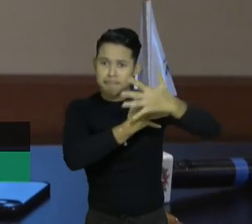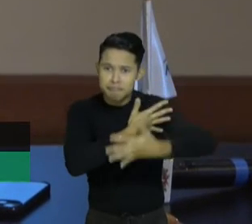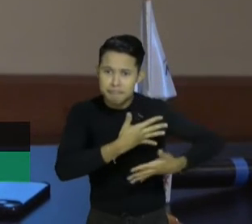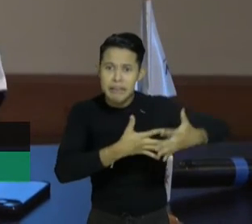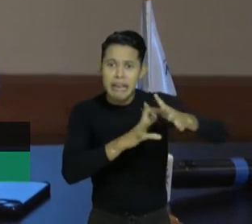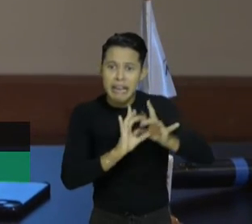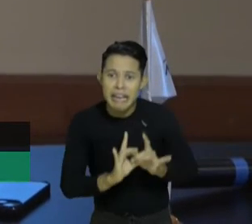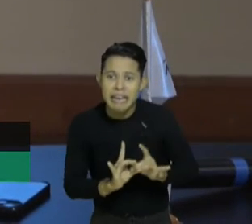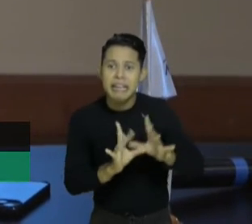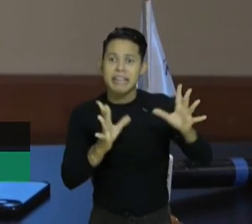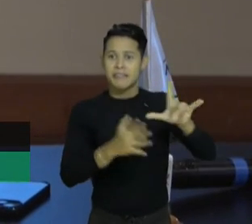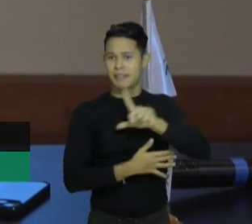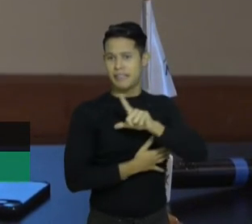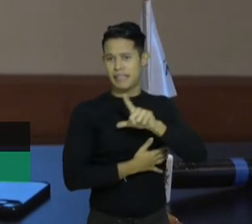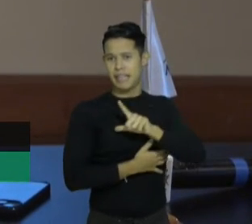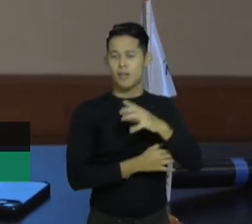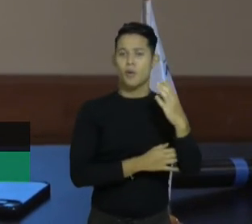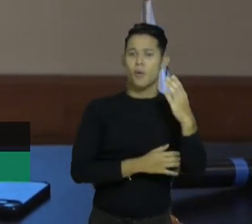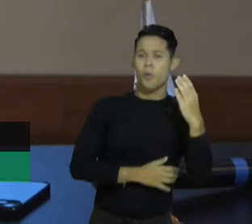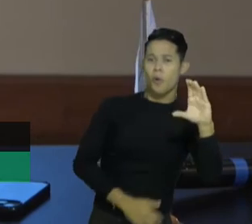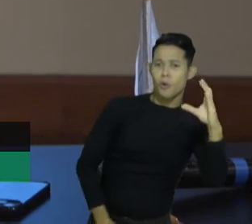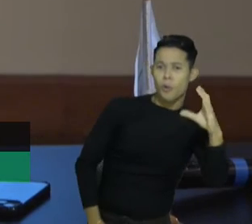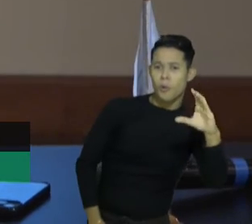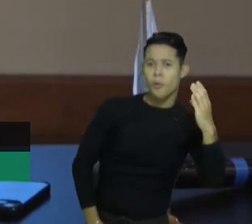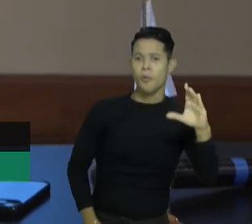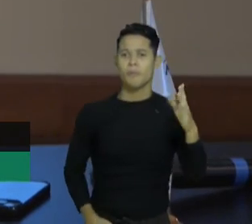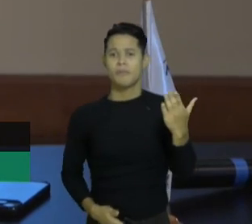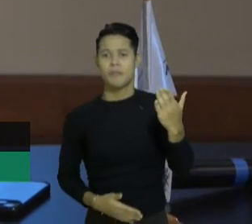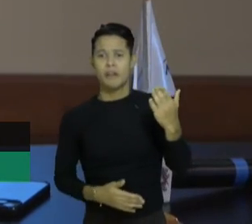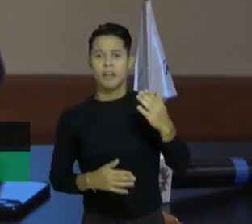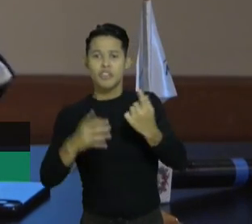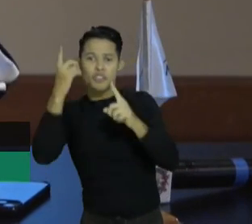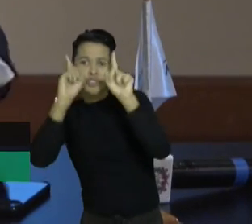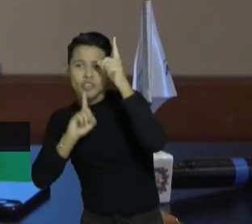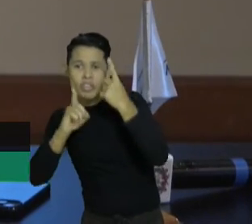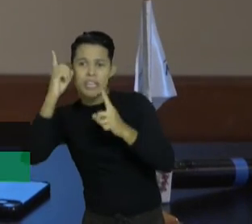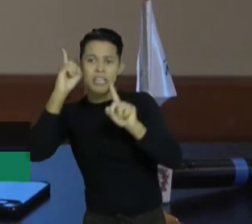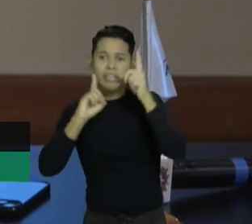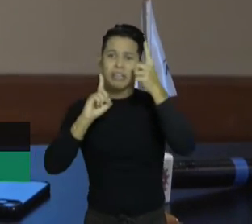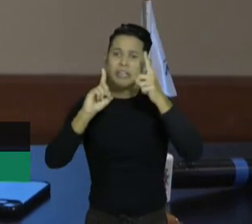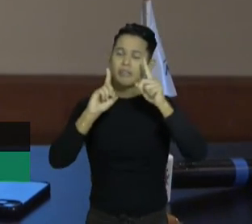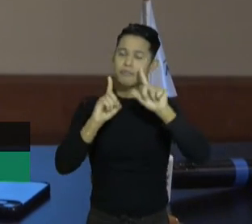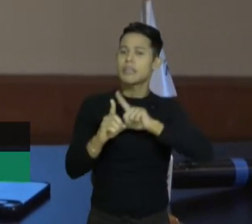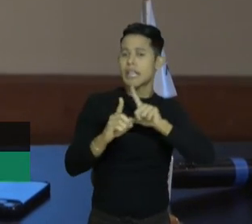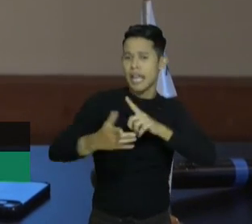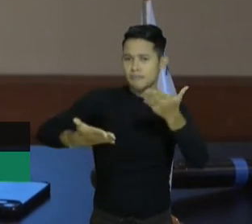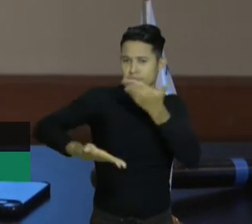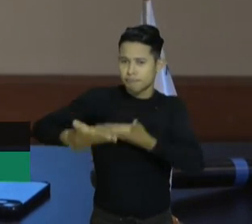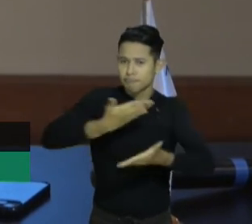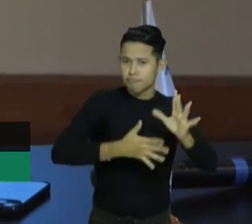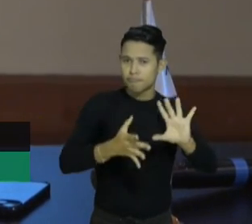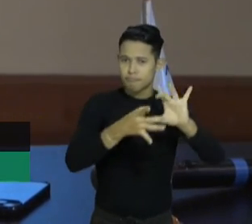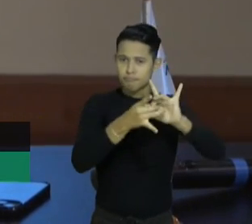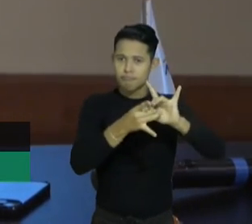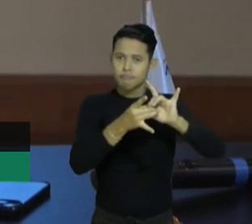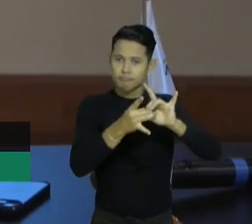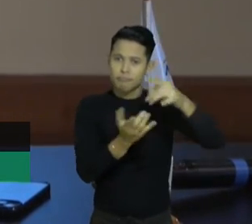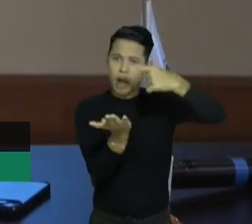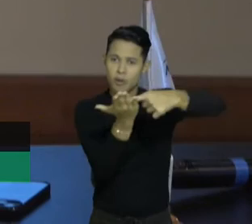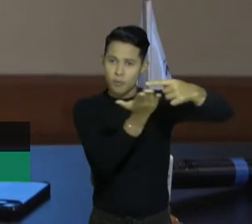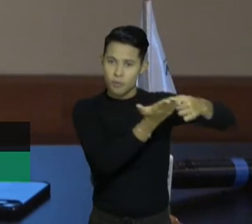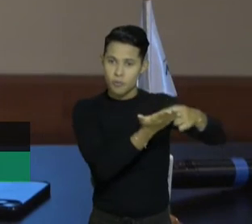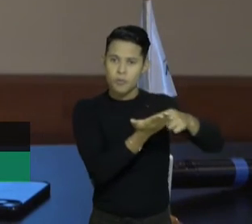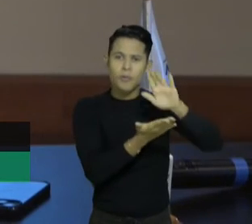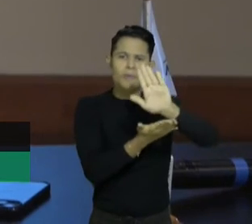desde Colômbia Chile todos eles só que que acontece eles são bilaterais são são denominados acordos de complementação